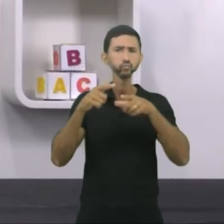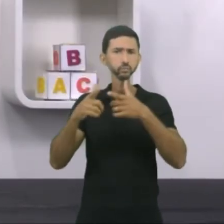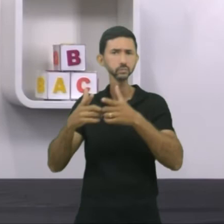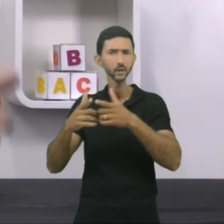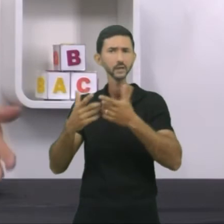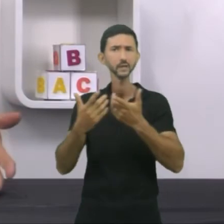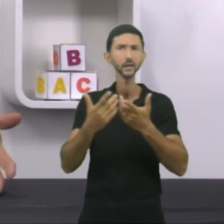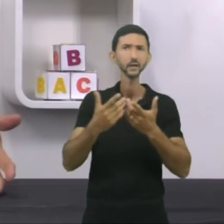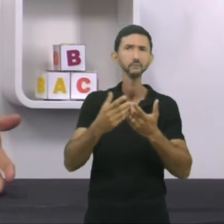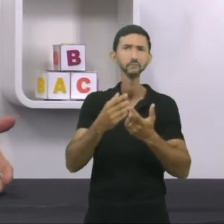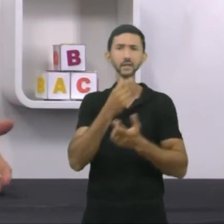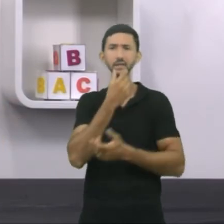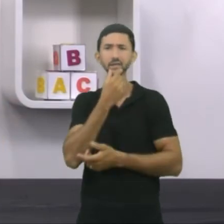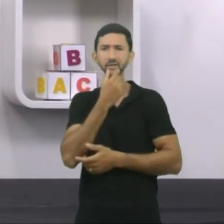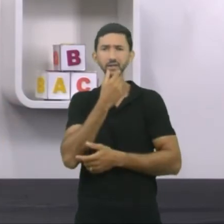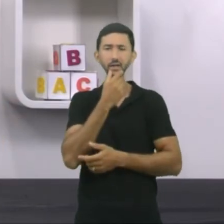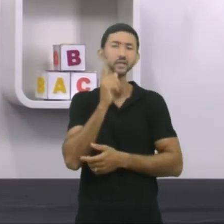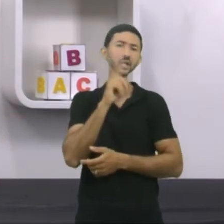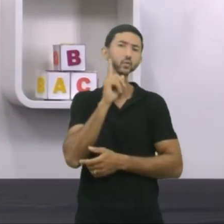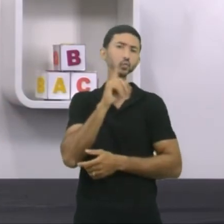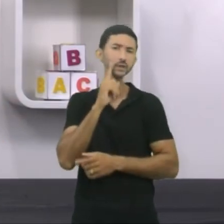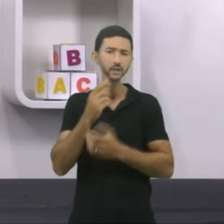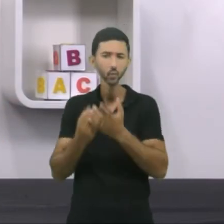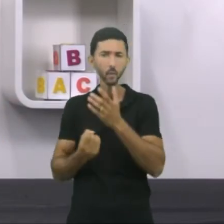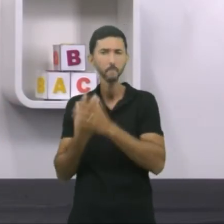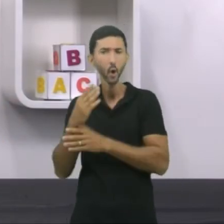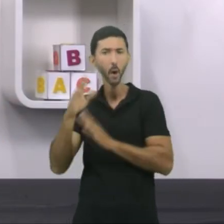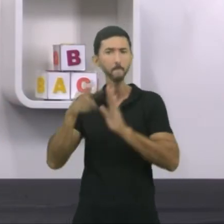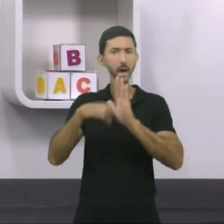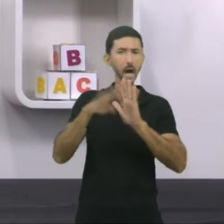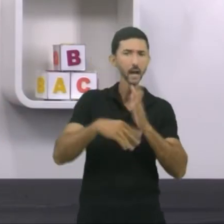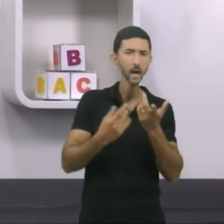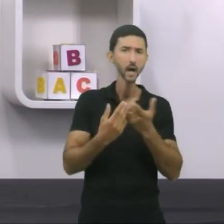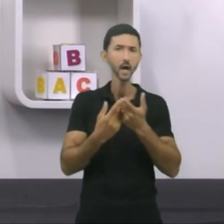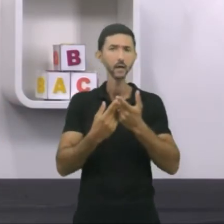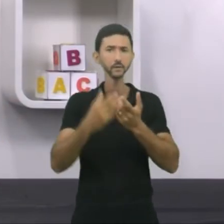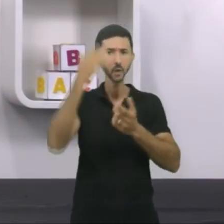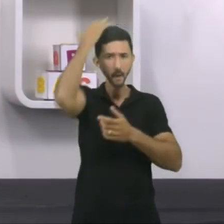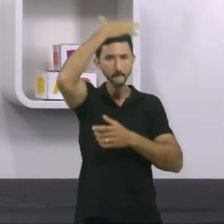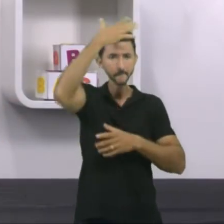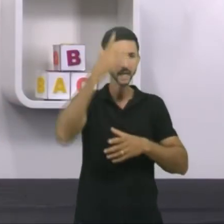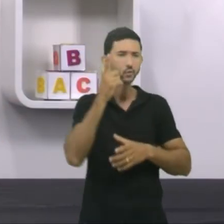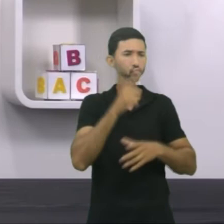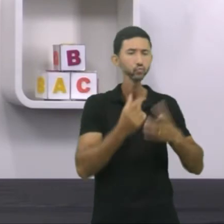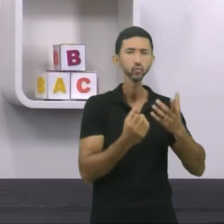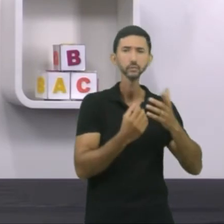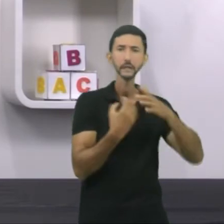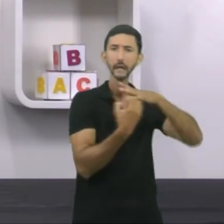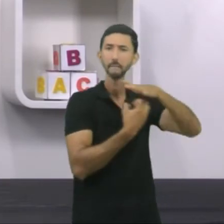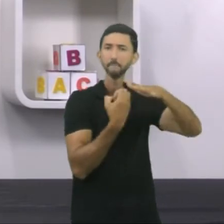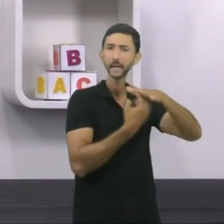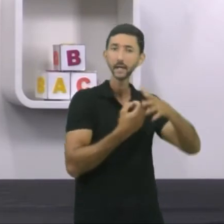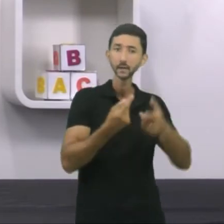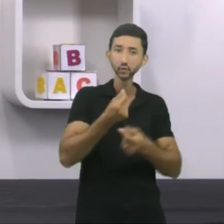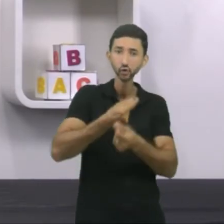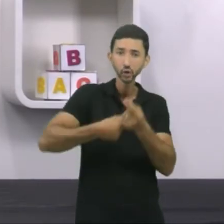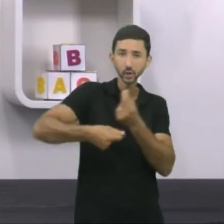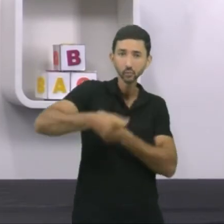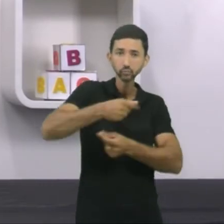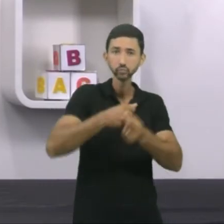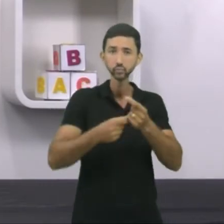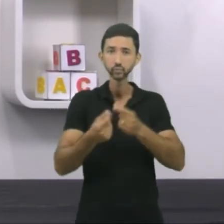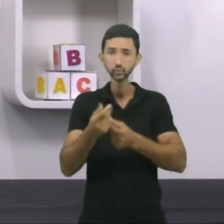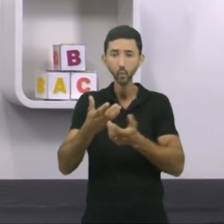econômico. Estados Unidos produzindo mais barato, o México ganhando empresas, o dinheiro circulando